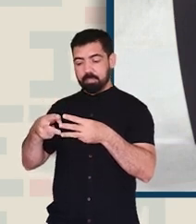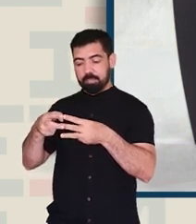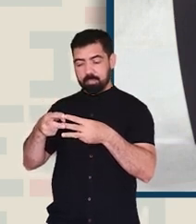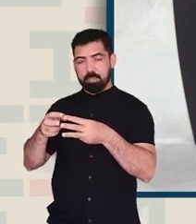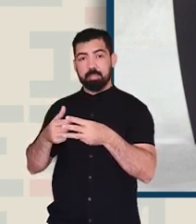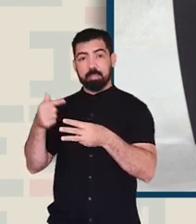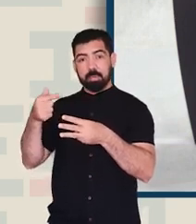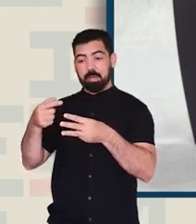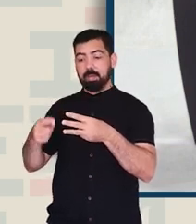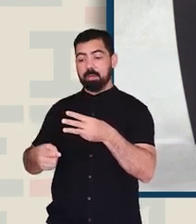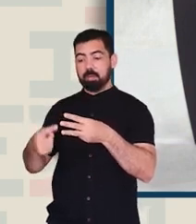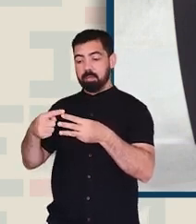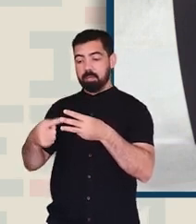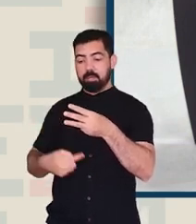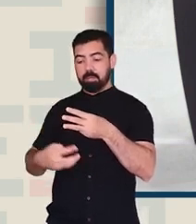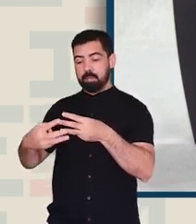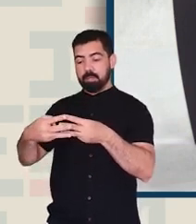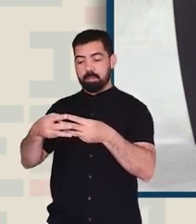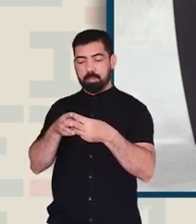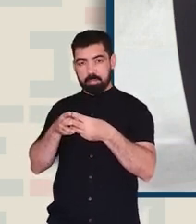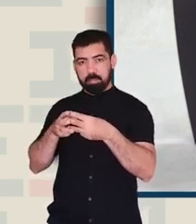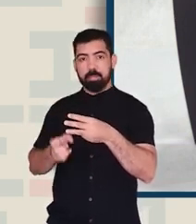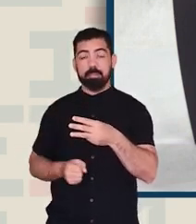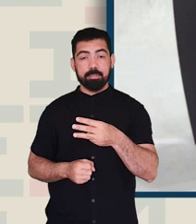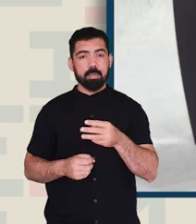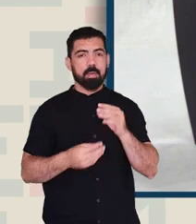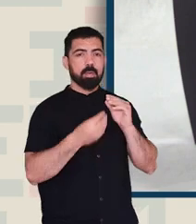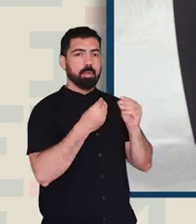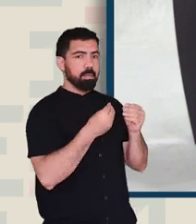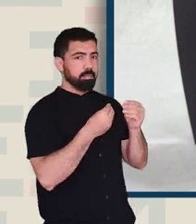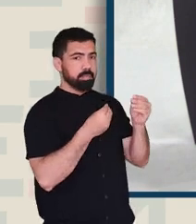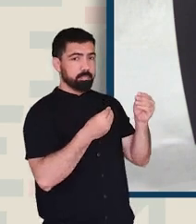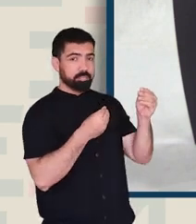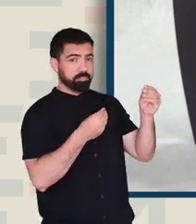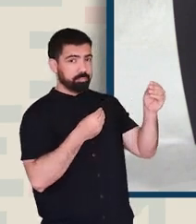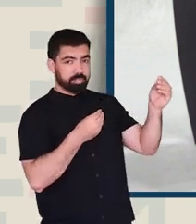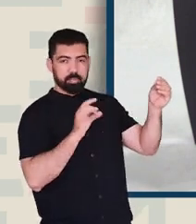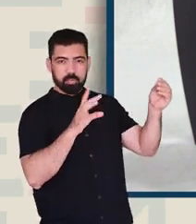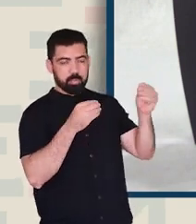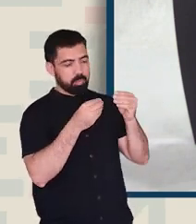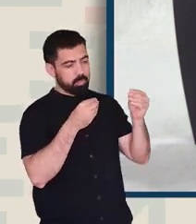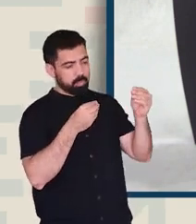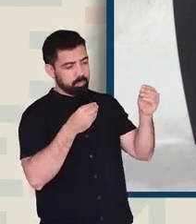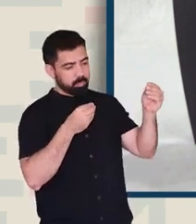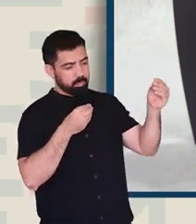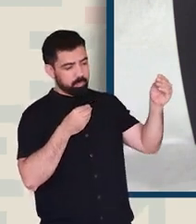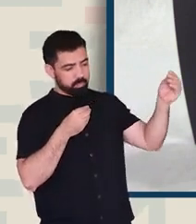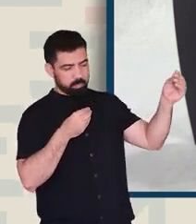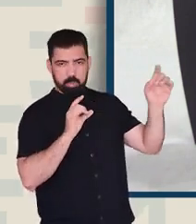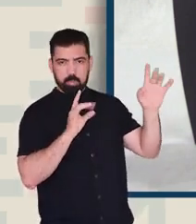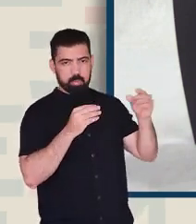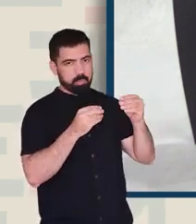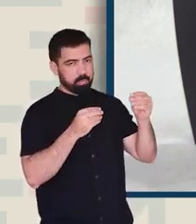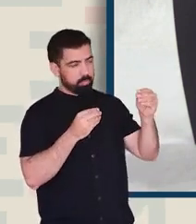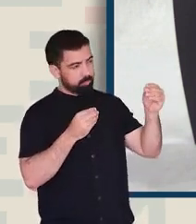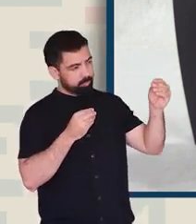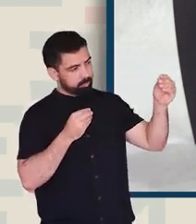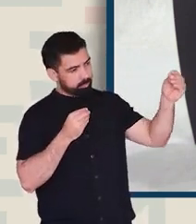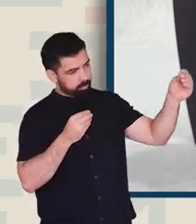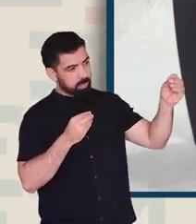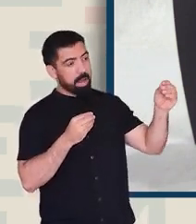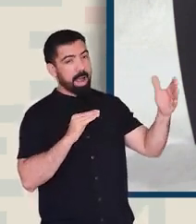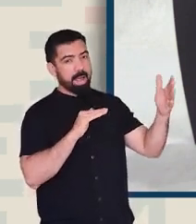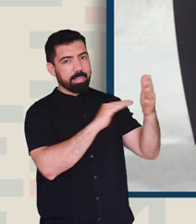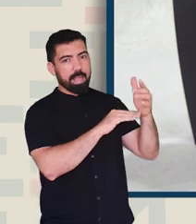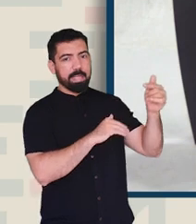e segundo, e 7ª posição, primeiro, segundo e terceiro. Aqui no trombone, exatamente a mesma questão de deixar o instrumento mais